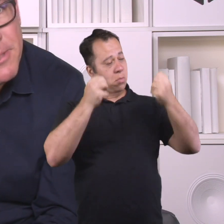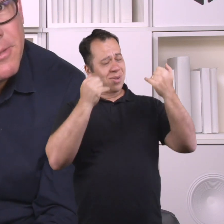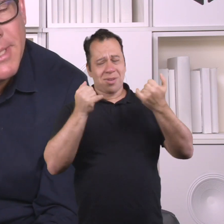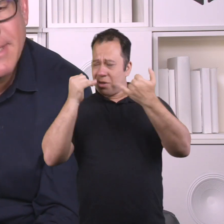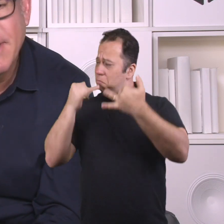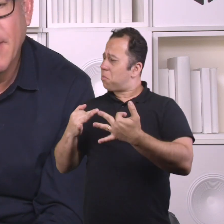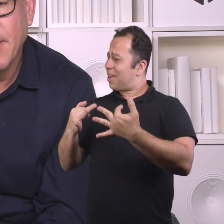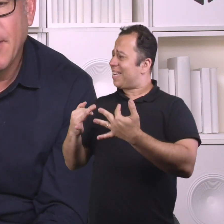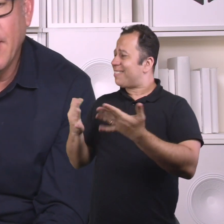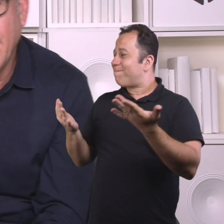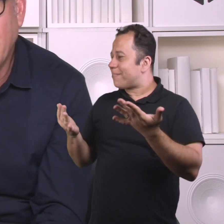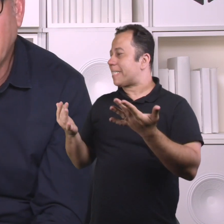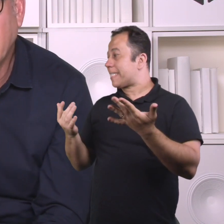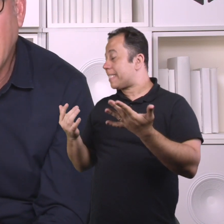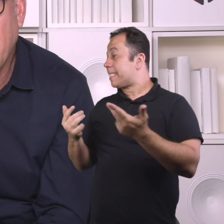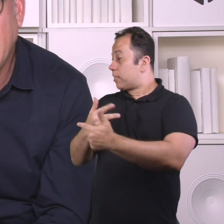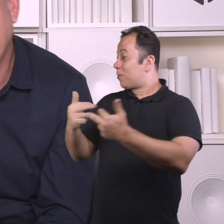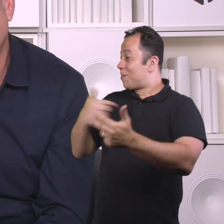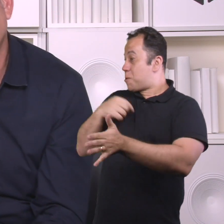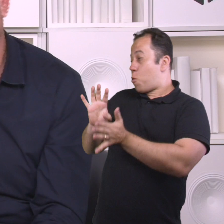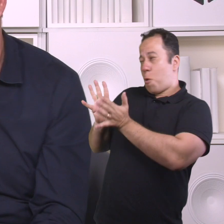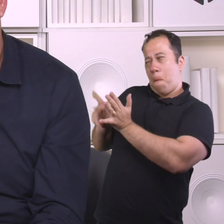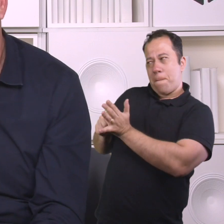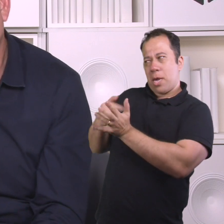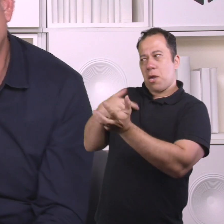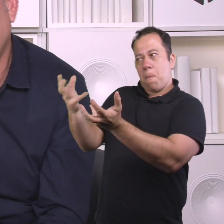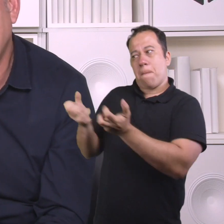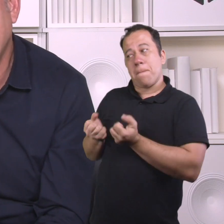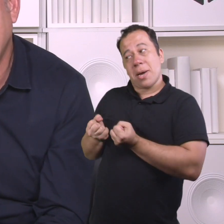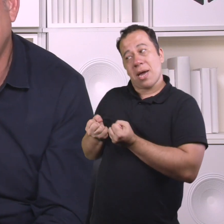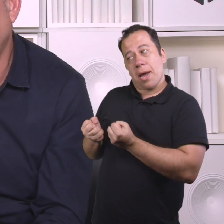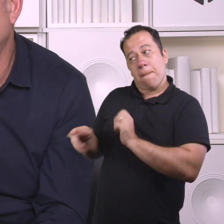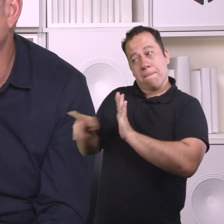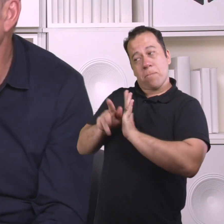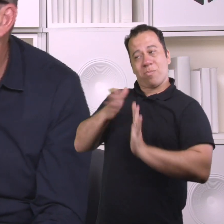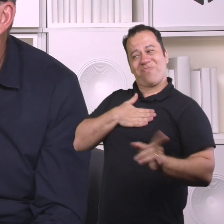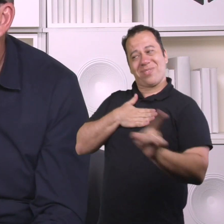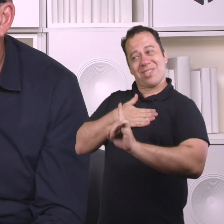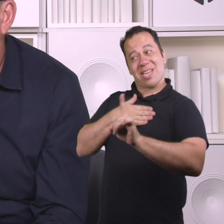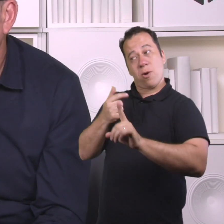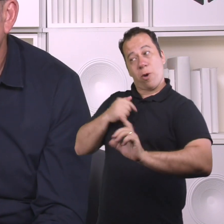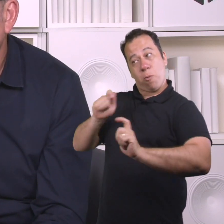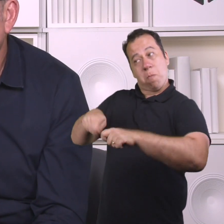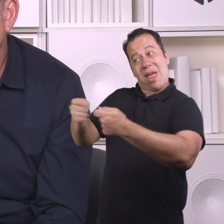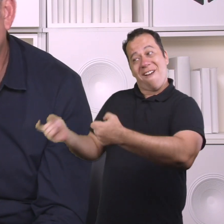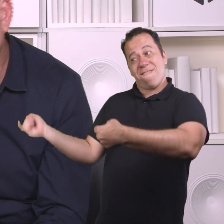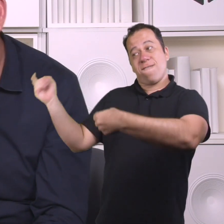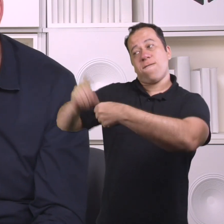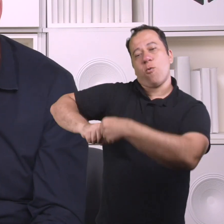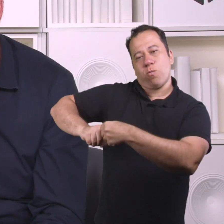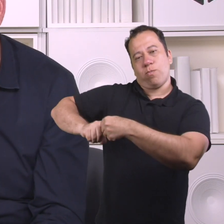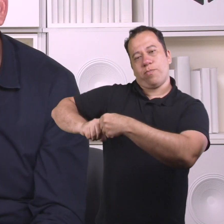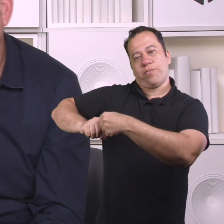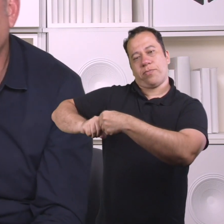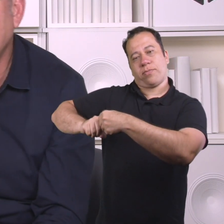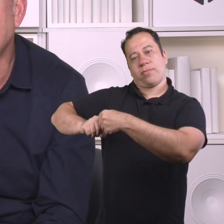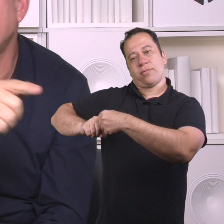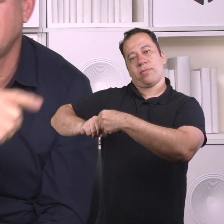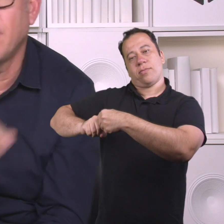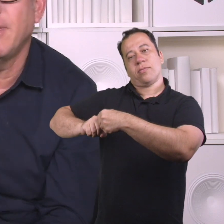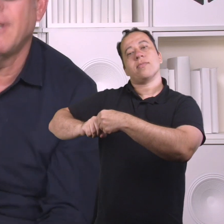indevidamente das pessoas e eu vou dar metade dos meus bens aos pobres. Então, olha, tem doar, mas além de doar,